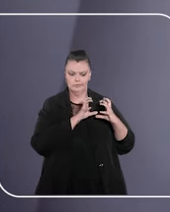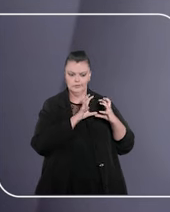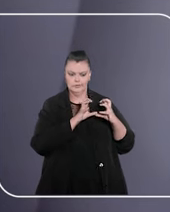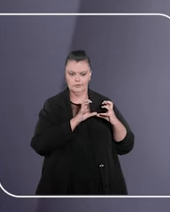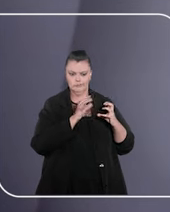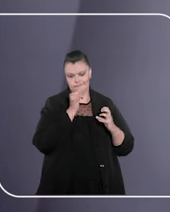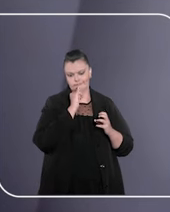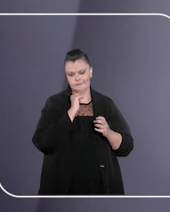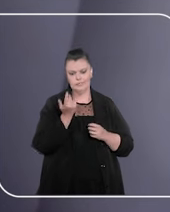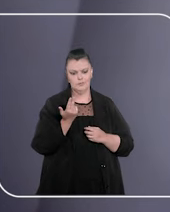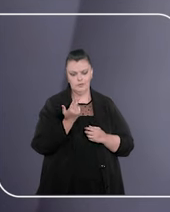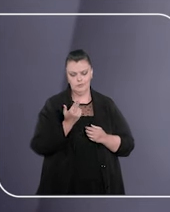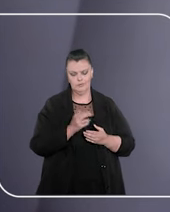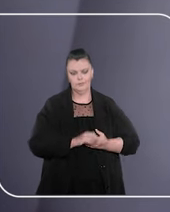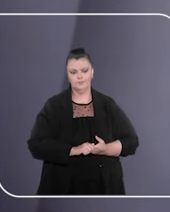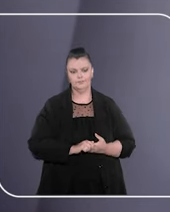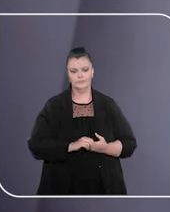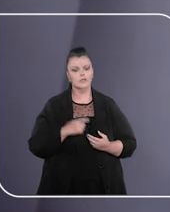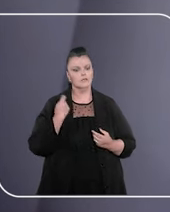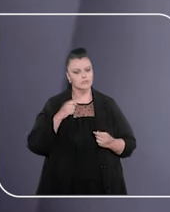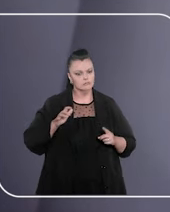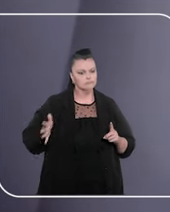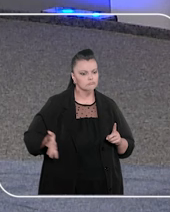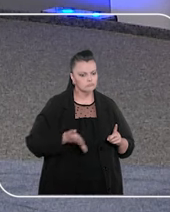ser muito incentivado. E